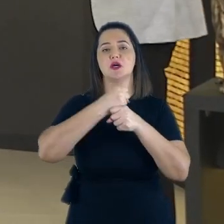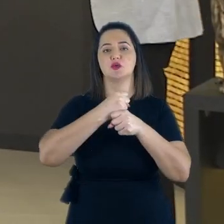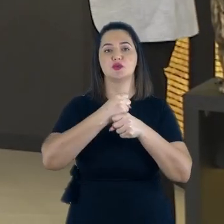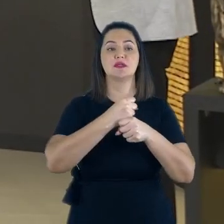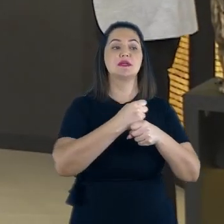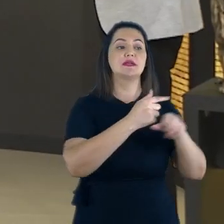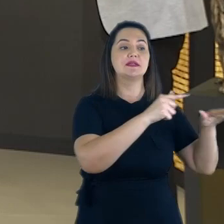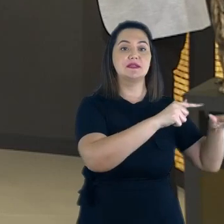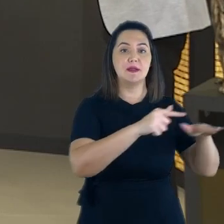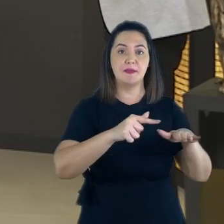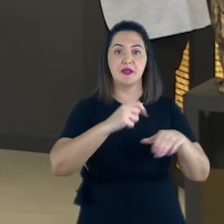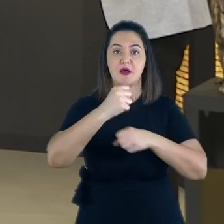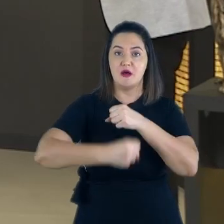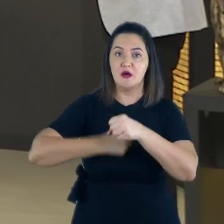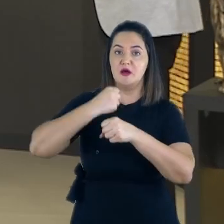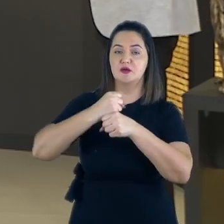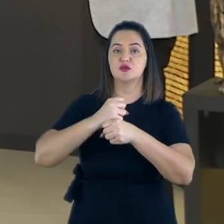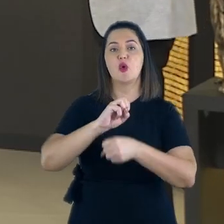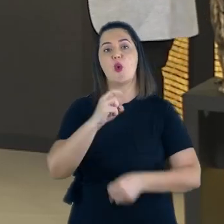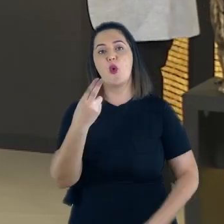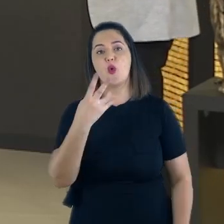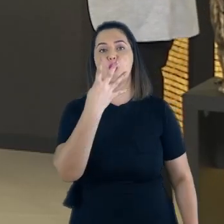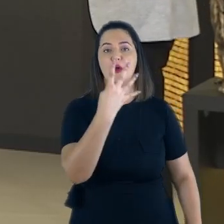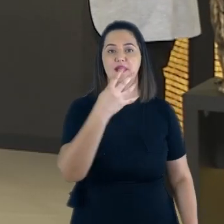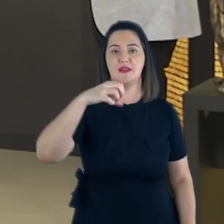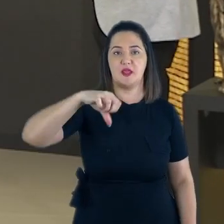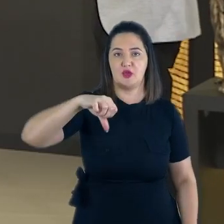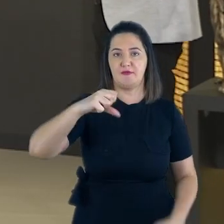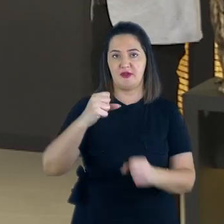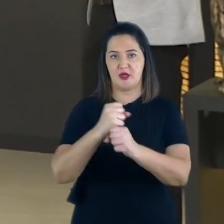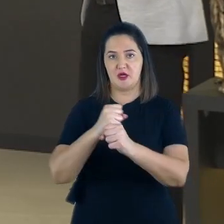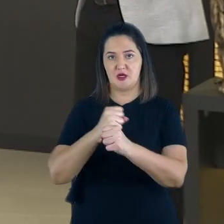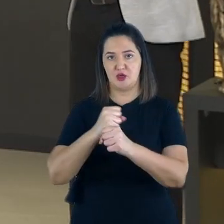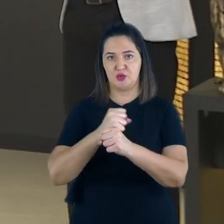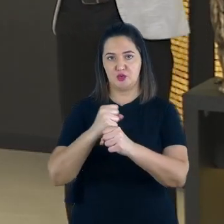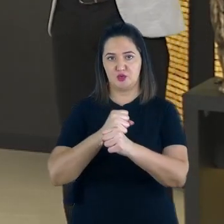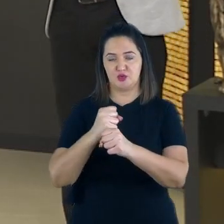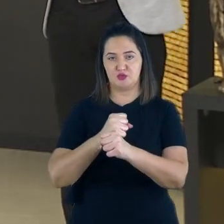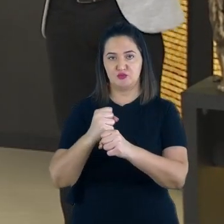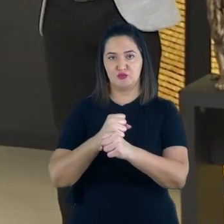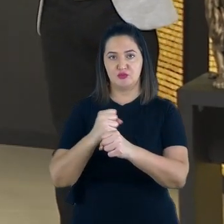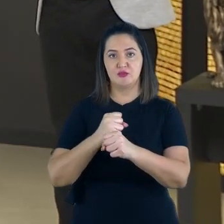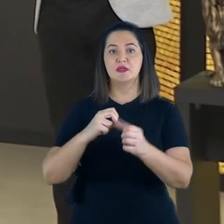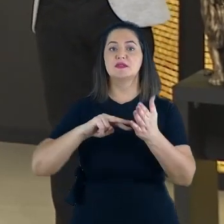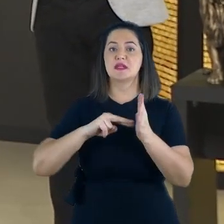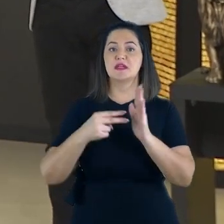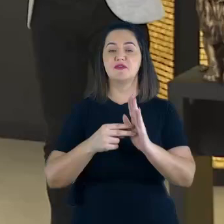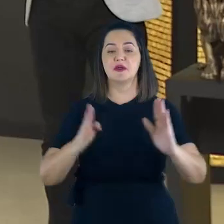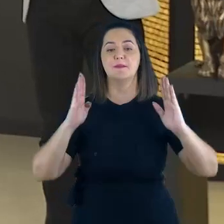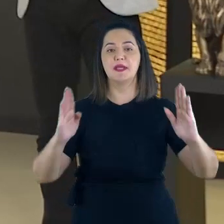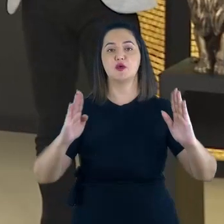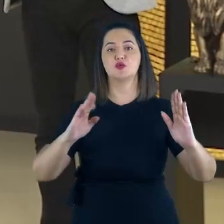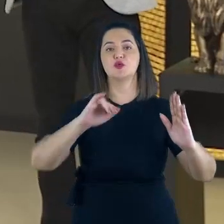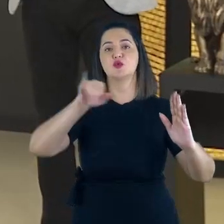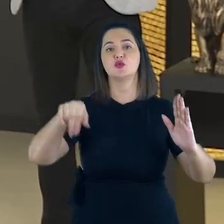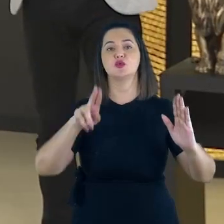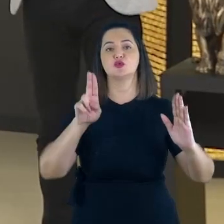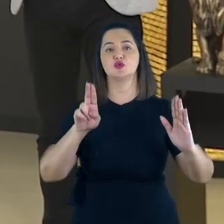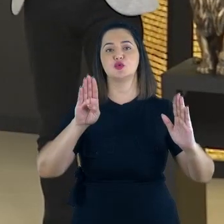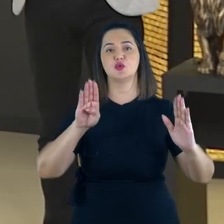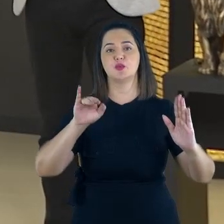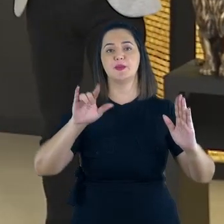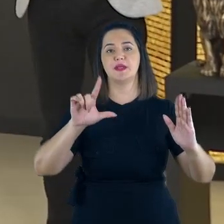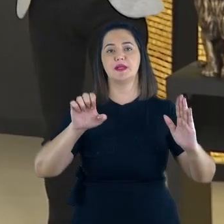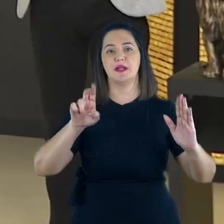ou seja, 49 anos, são designados como um jubileu. Percebeu? Agora eu